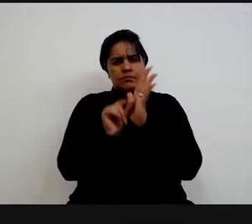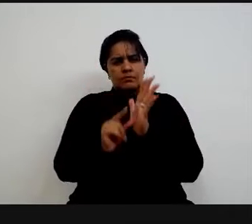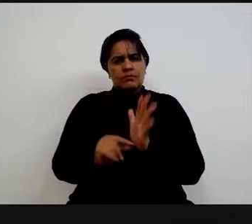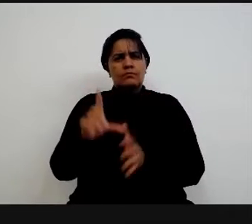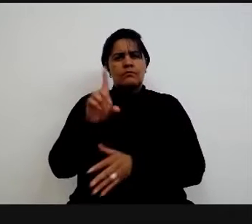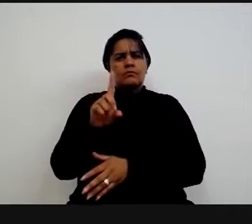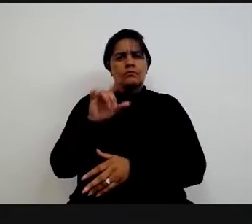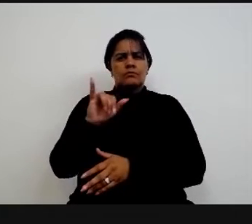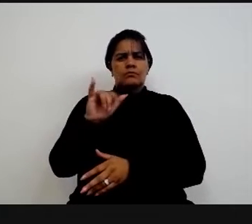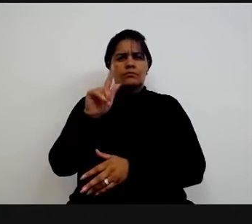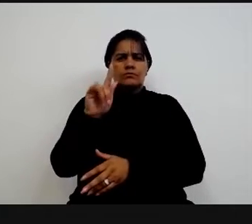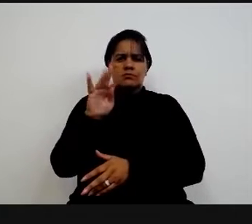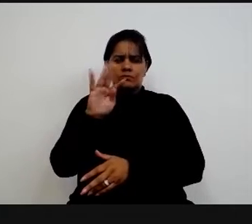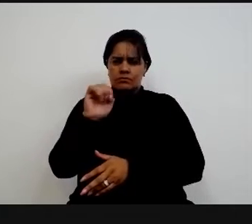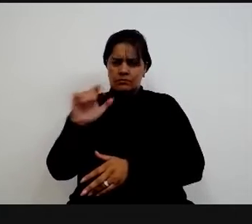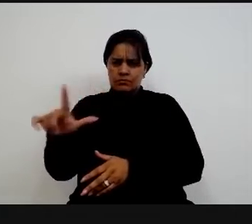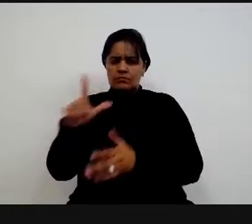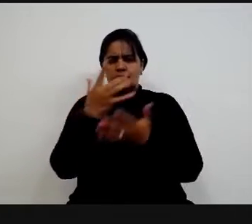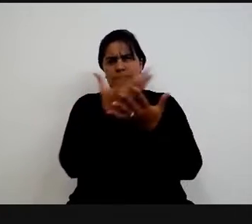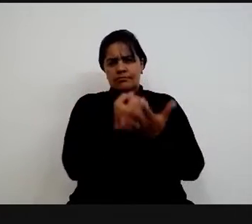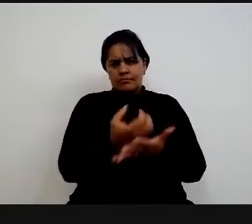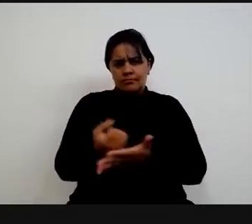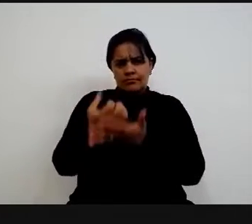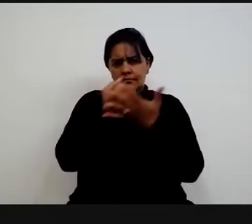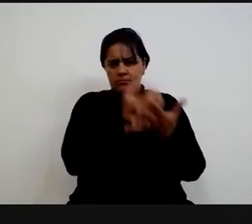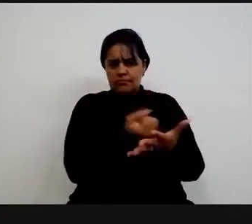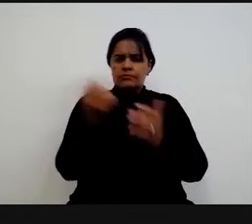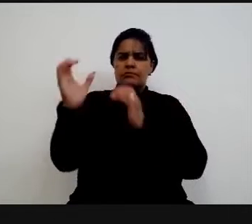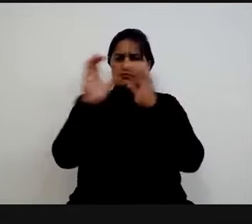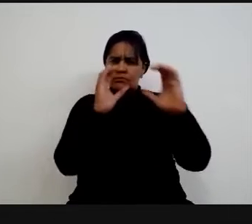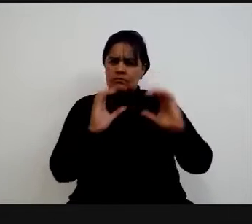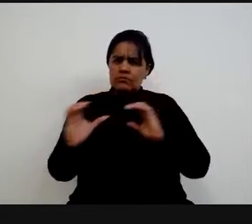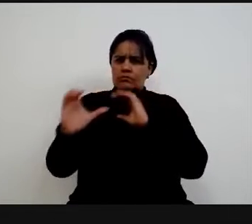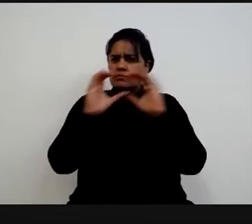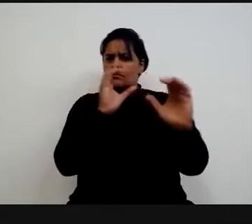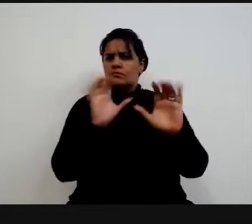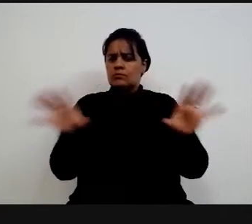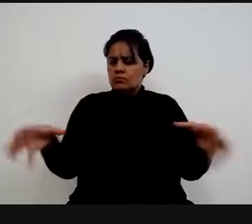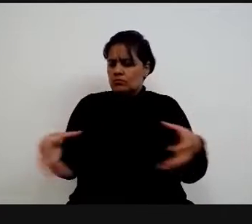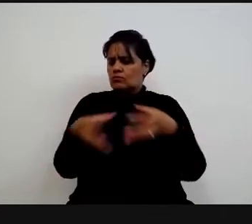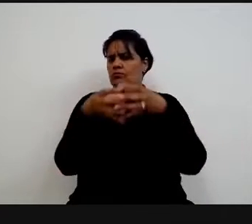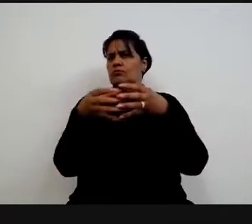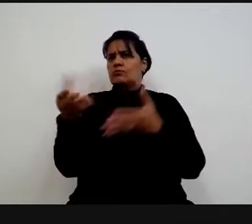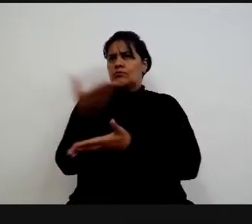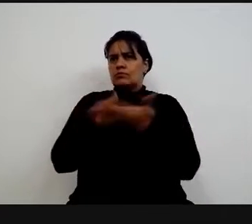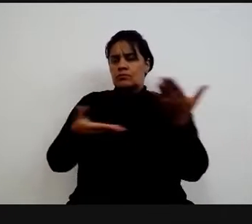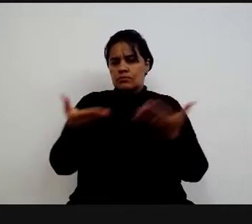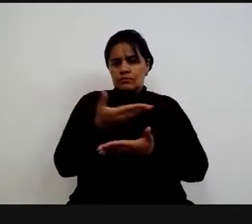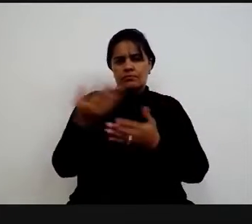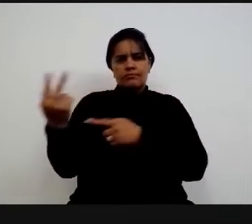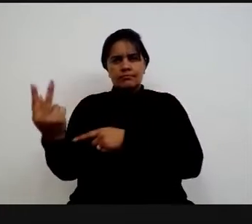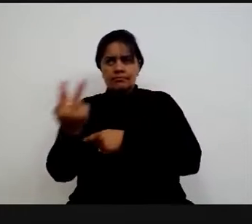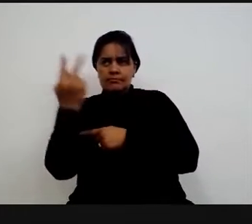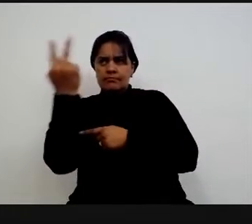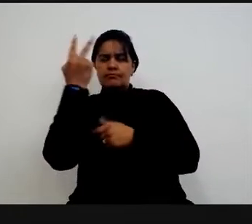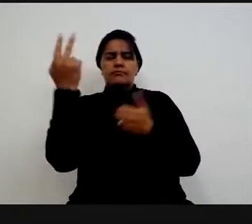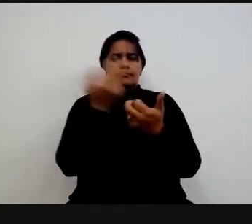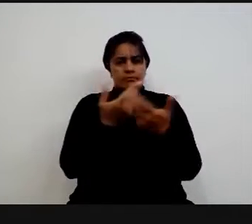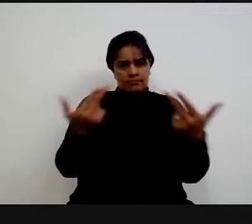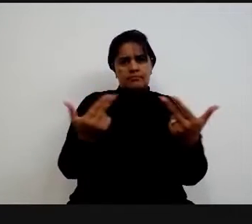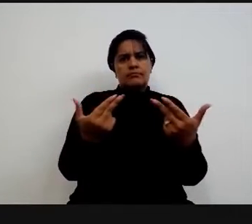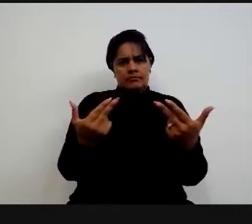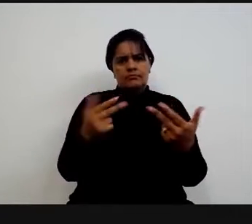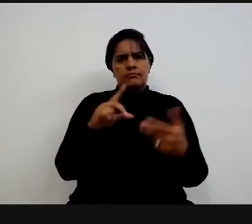de problemas com base de dados, comunicação, trabalho em equipe, orientação por valores. Então, a